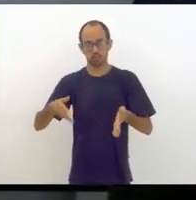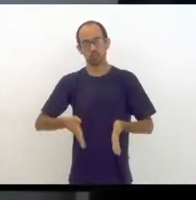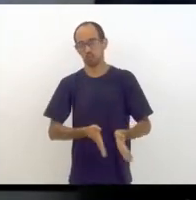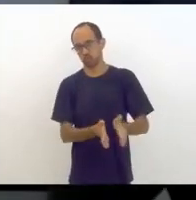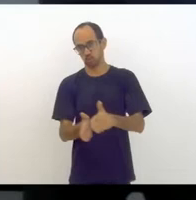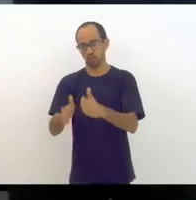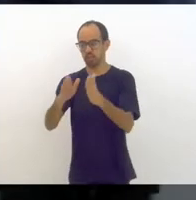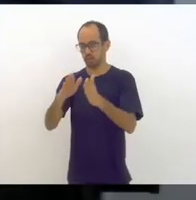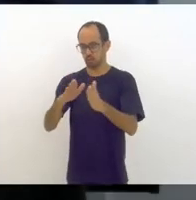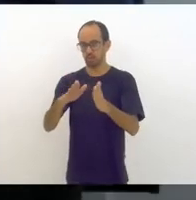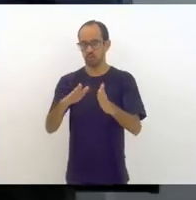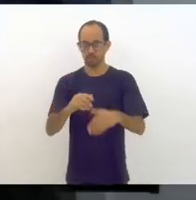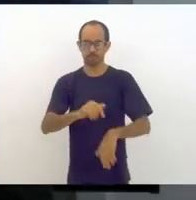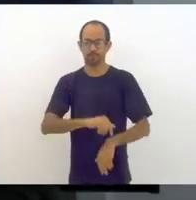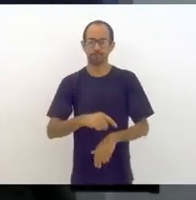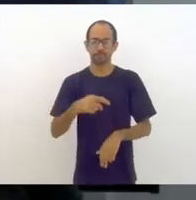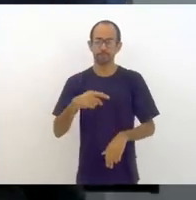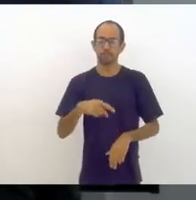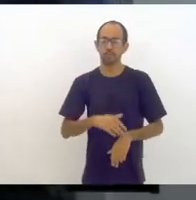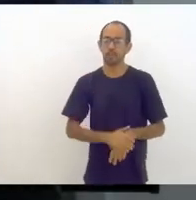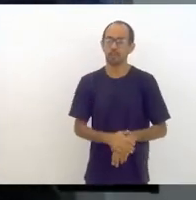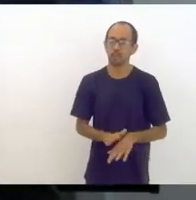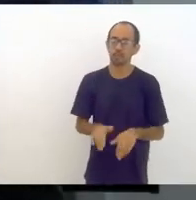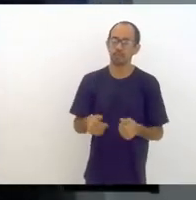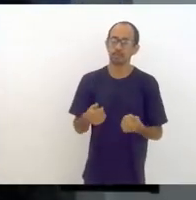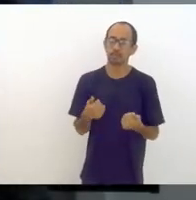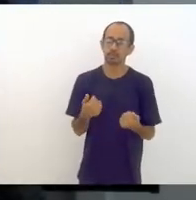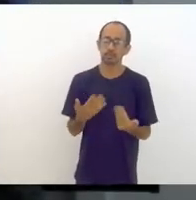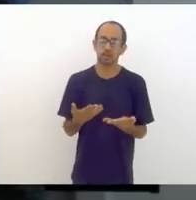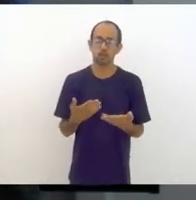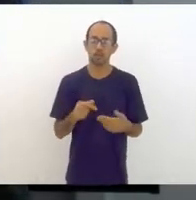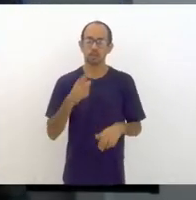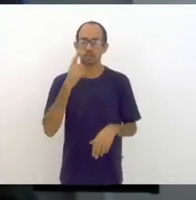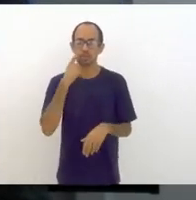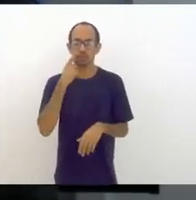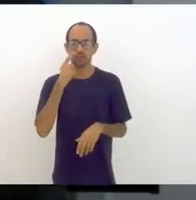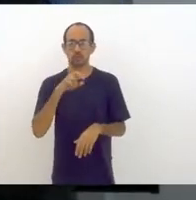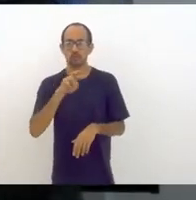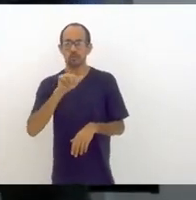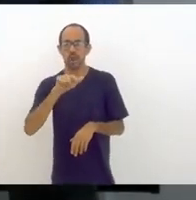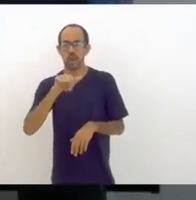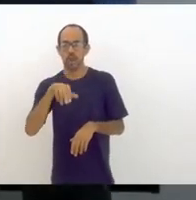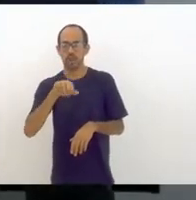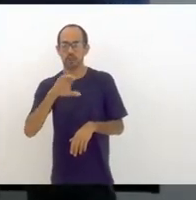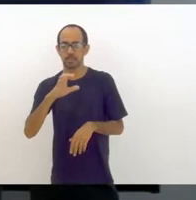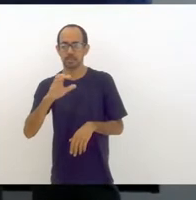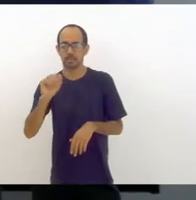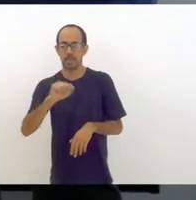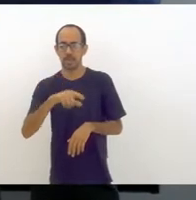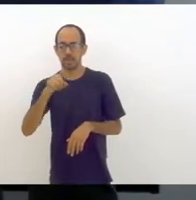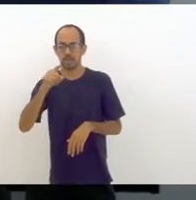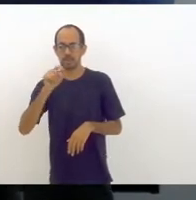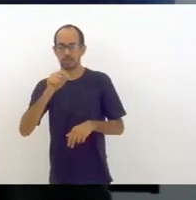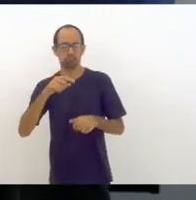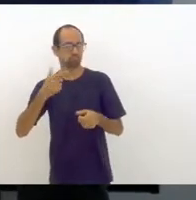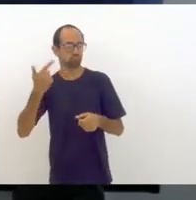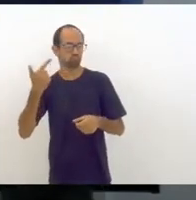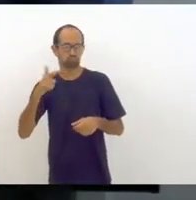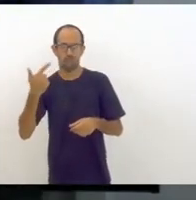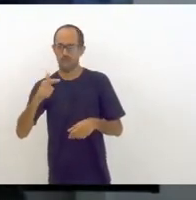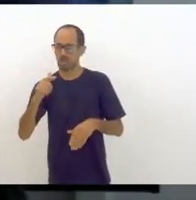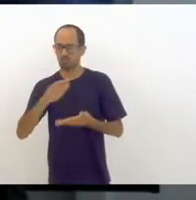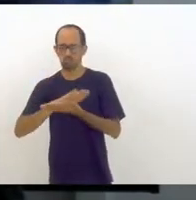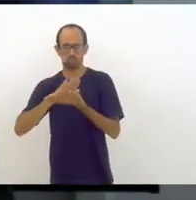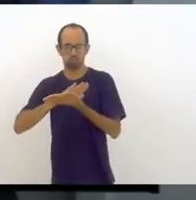né? Então, a gente vê o município de Valença, grande parte, sem nenhuma intervenção da